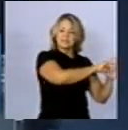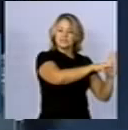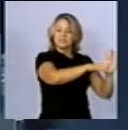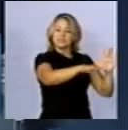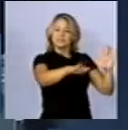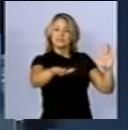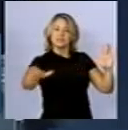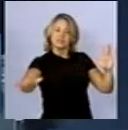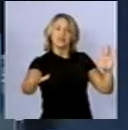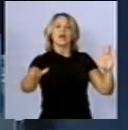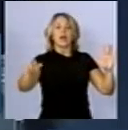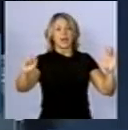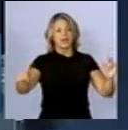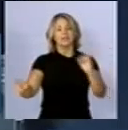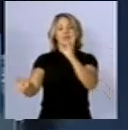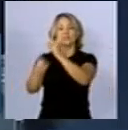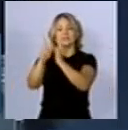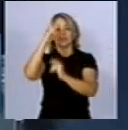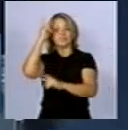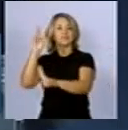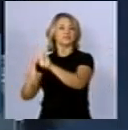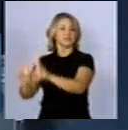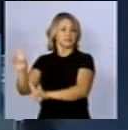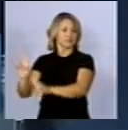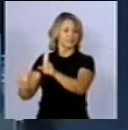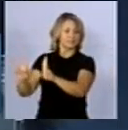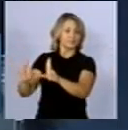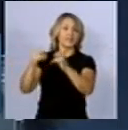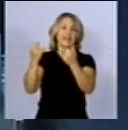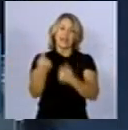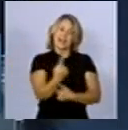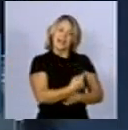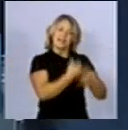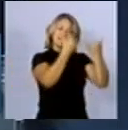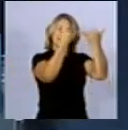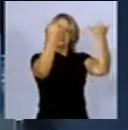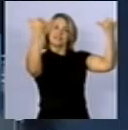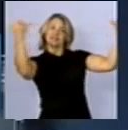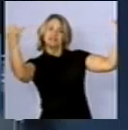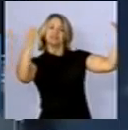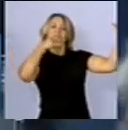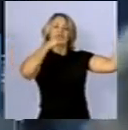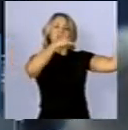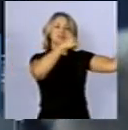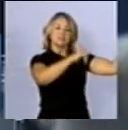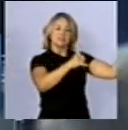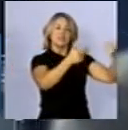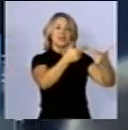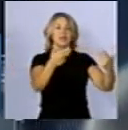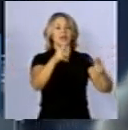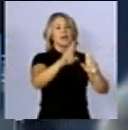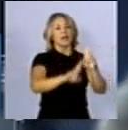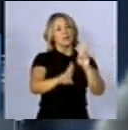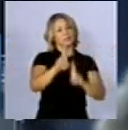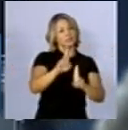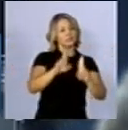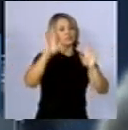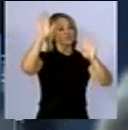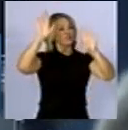Daí vai os consumidores finais. Eh, cada linha de transmissão definida é objeto de uma de um